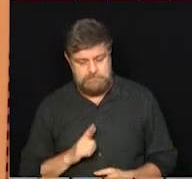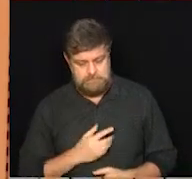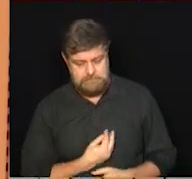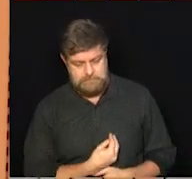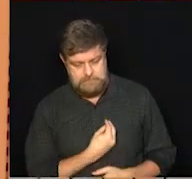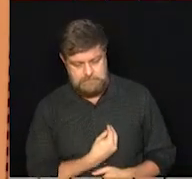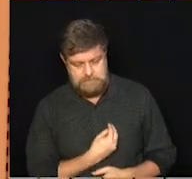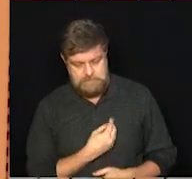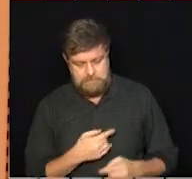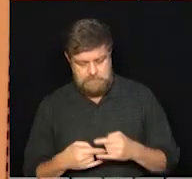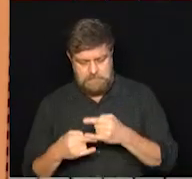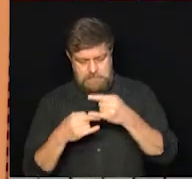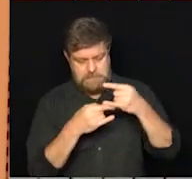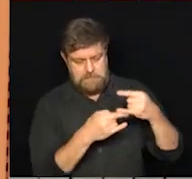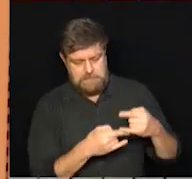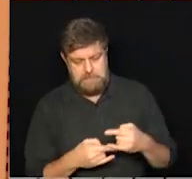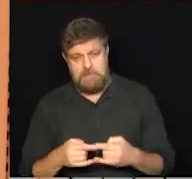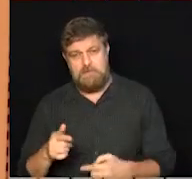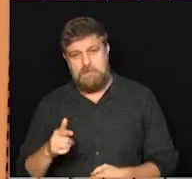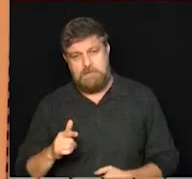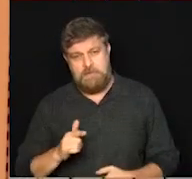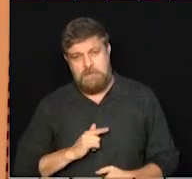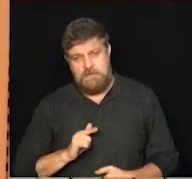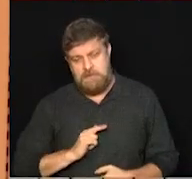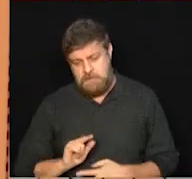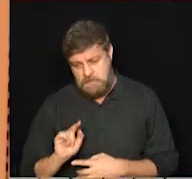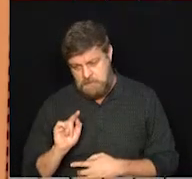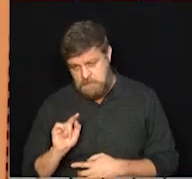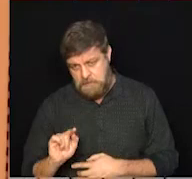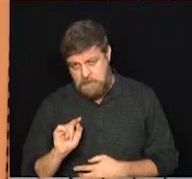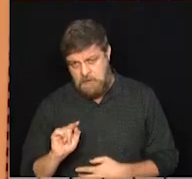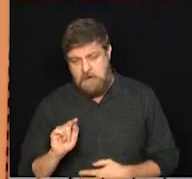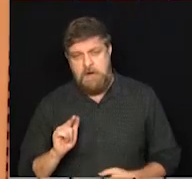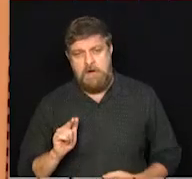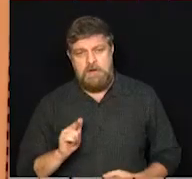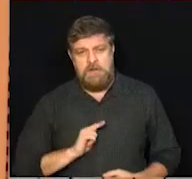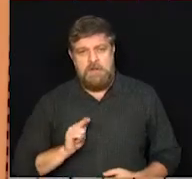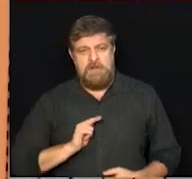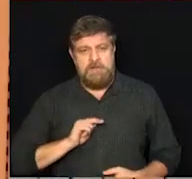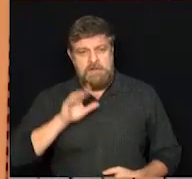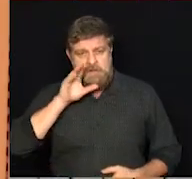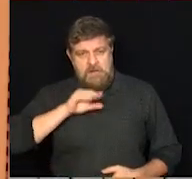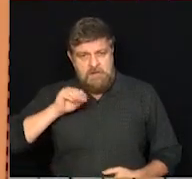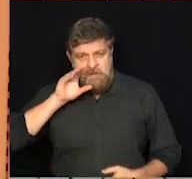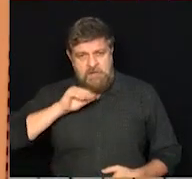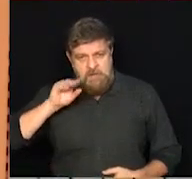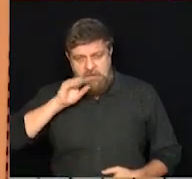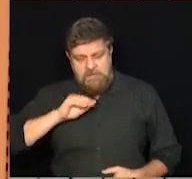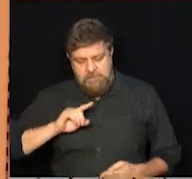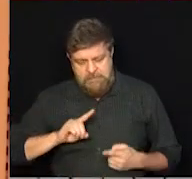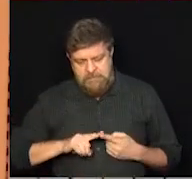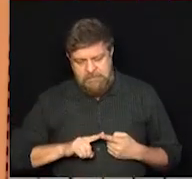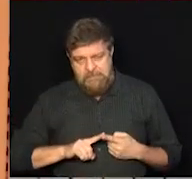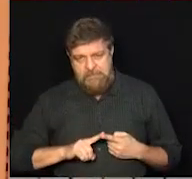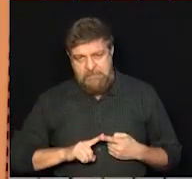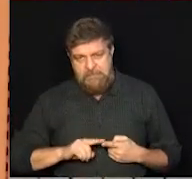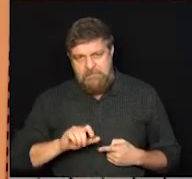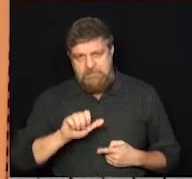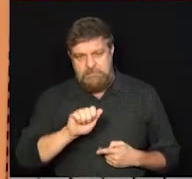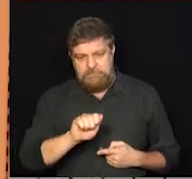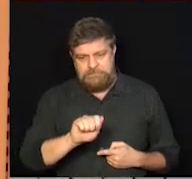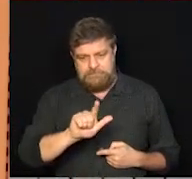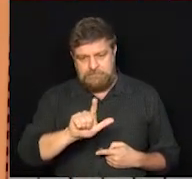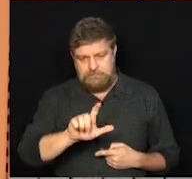já estão na sala nós vamos comprar inclusive com pronunciamento da doutora Alessandra